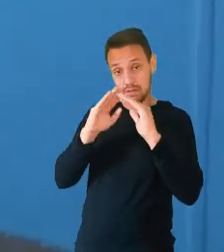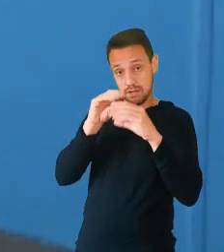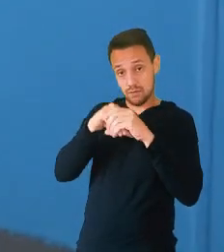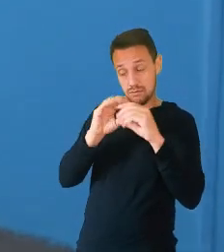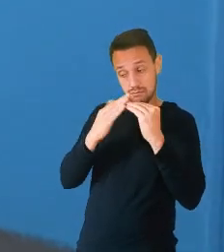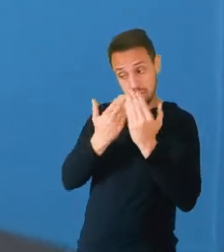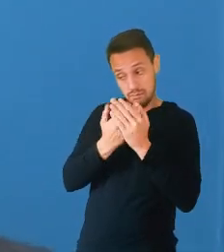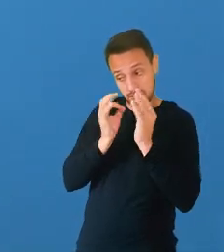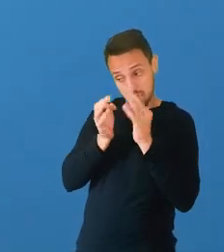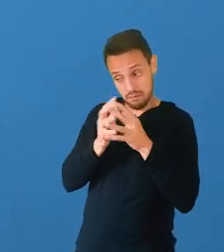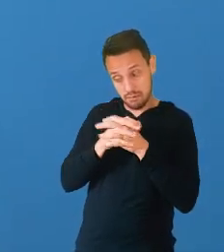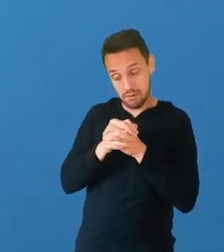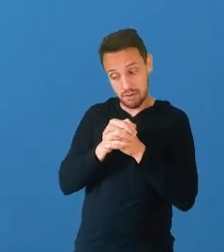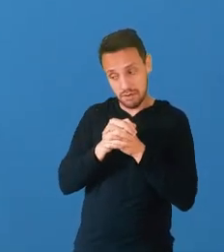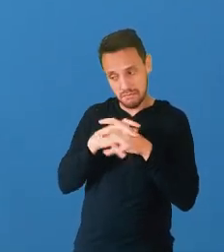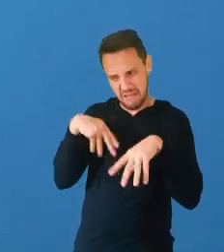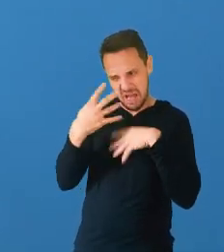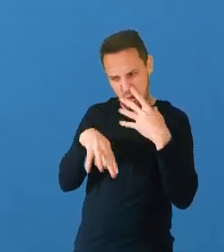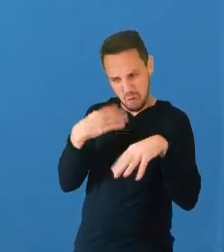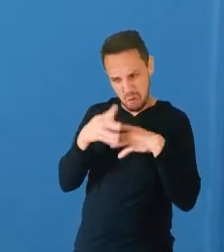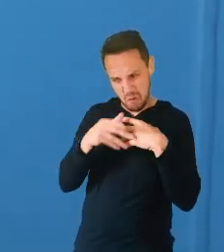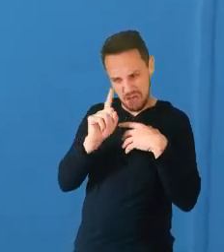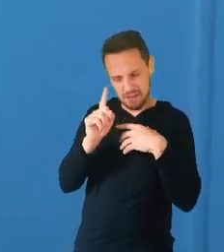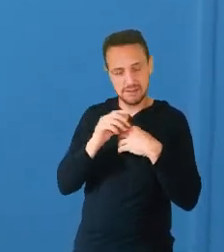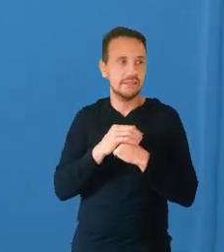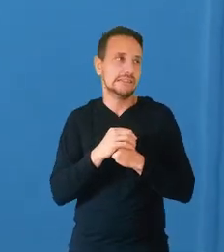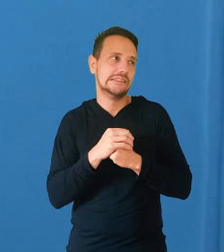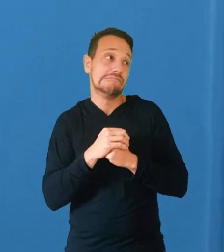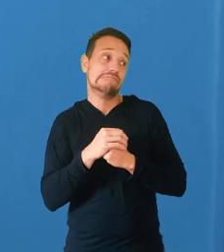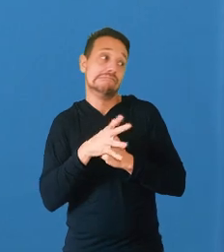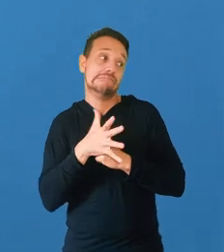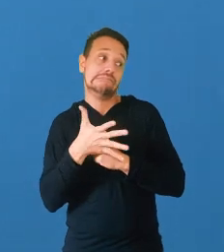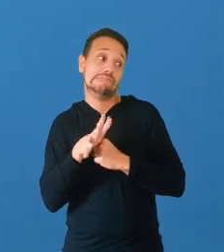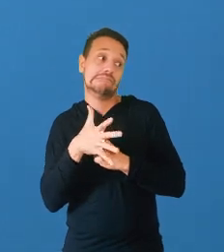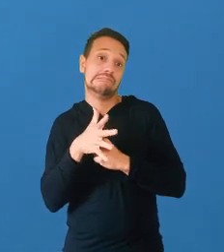Você é obediente lá na escola? Não é muito arteiro?